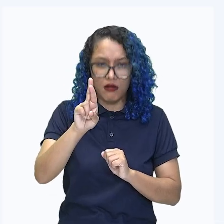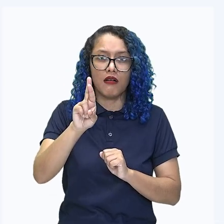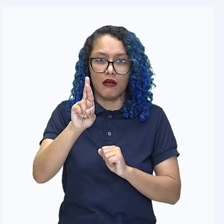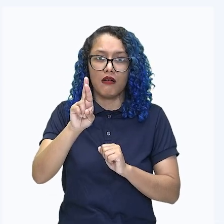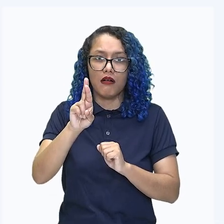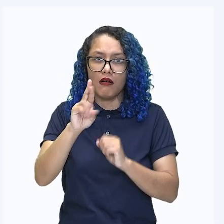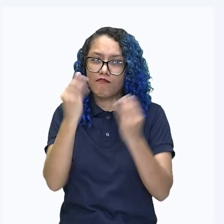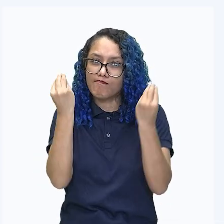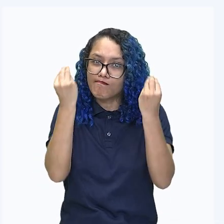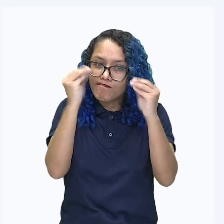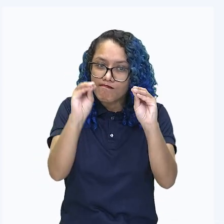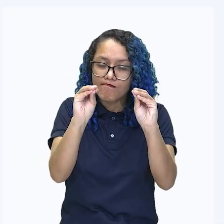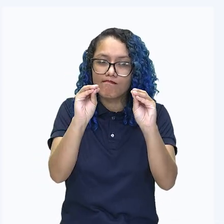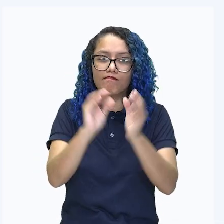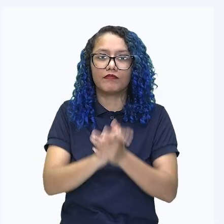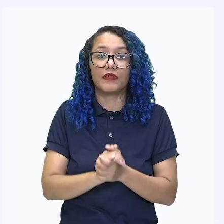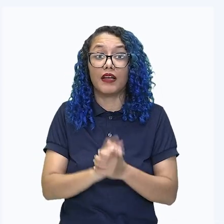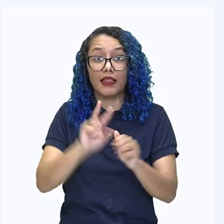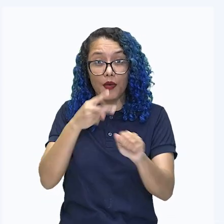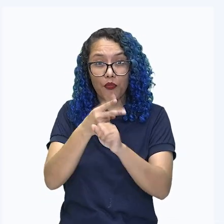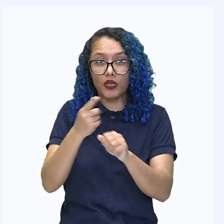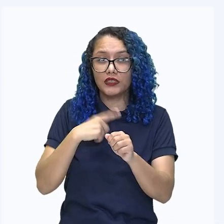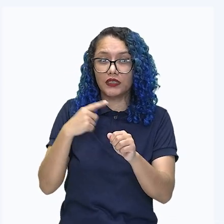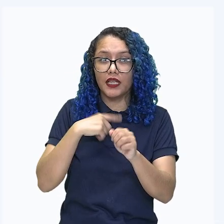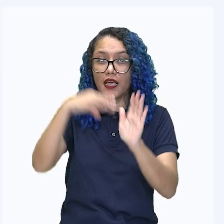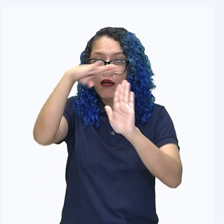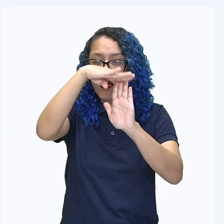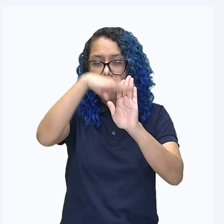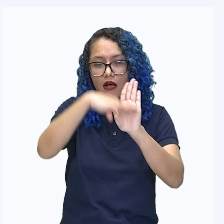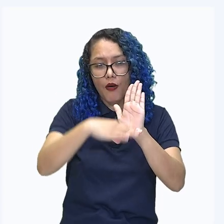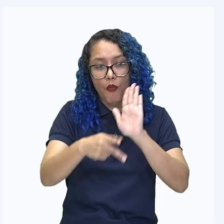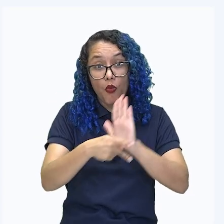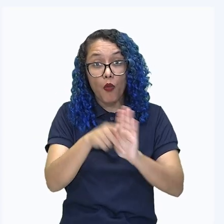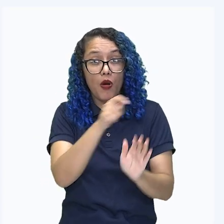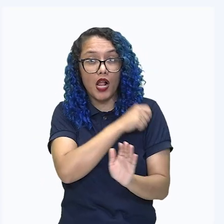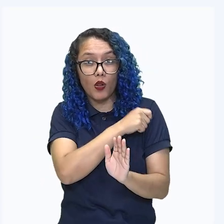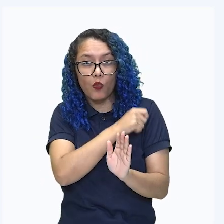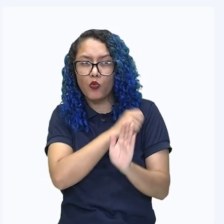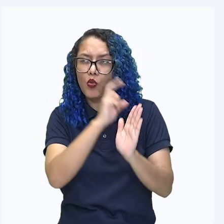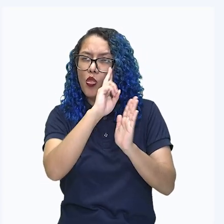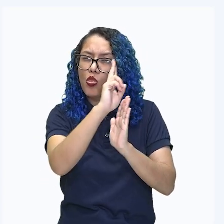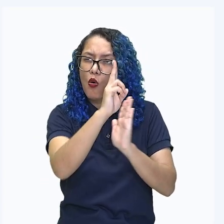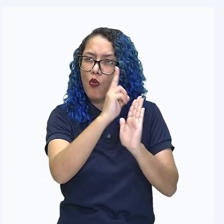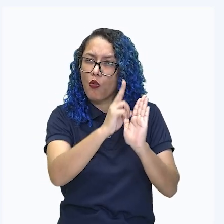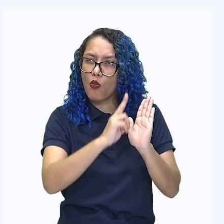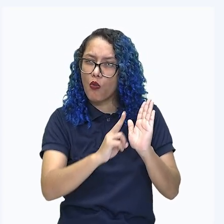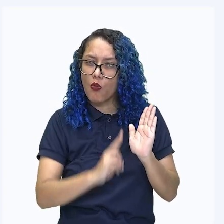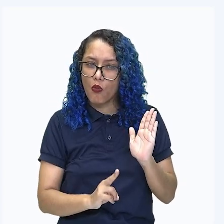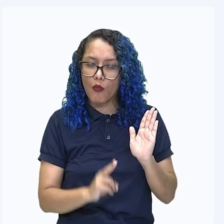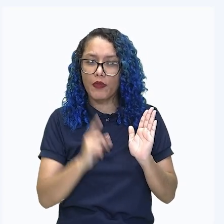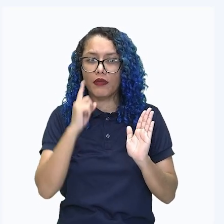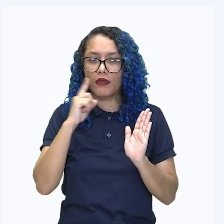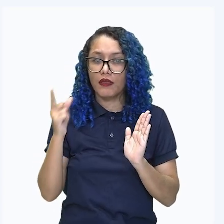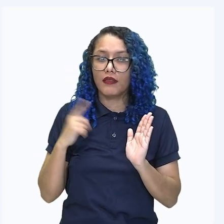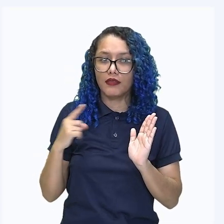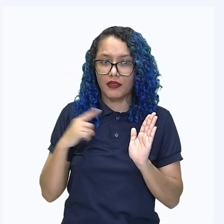vai ver é a listagem de alunos, né? E se o registro realmente ali da